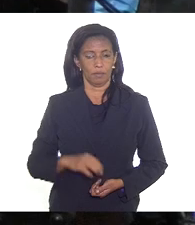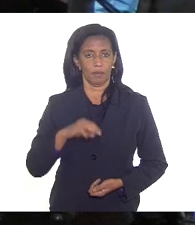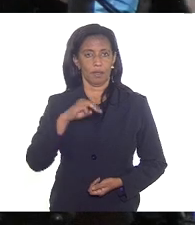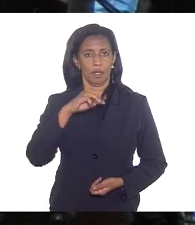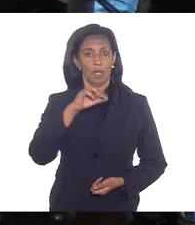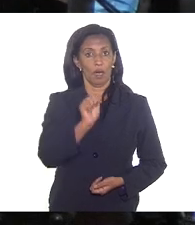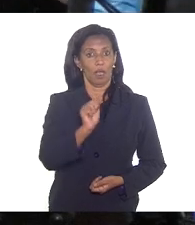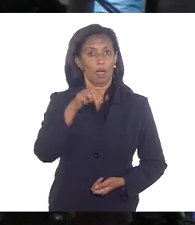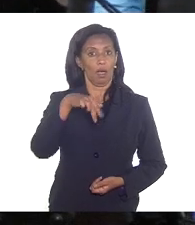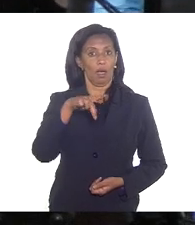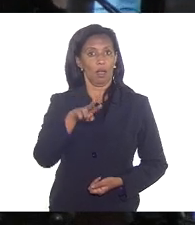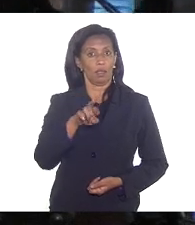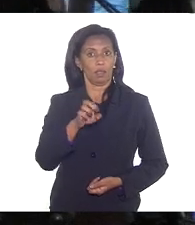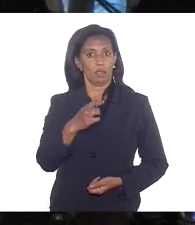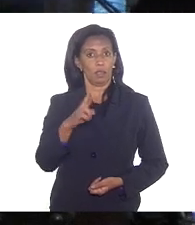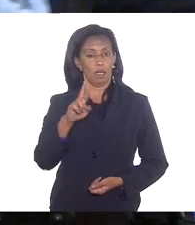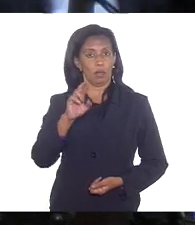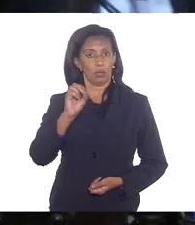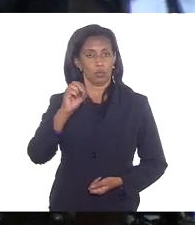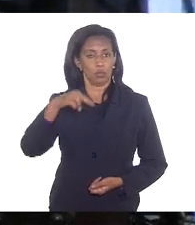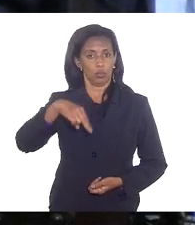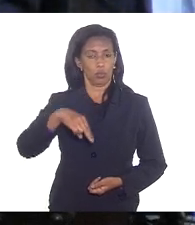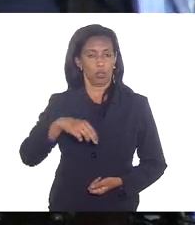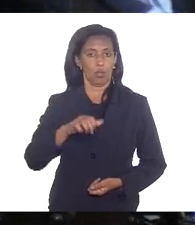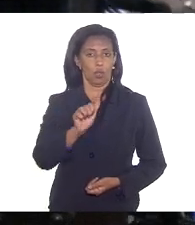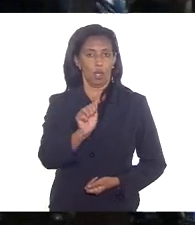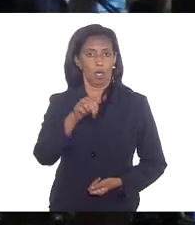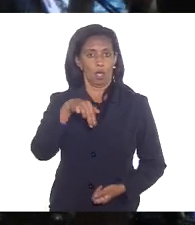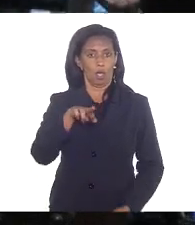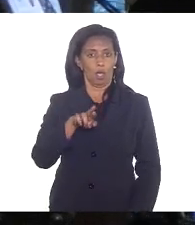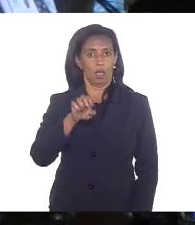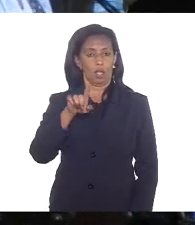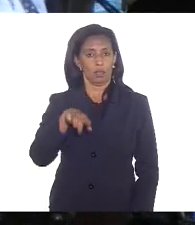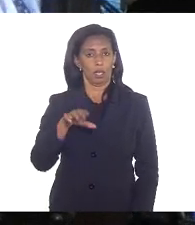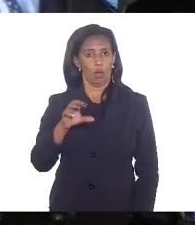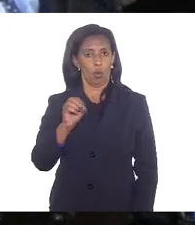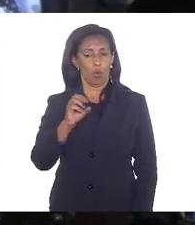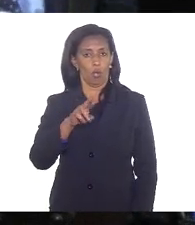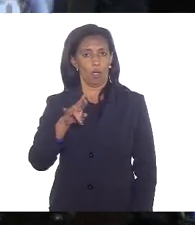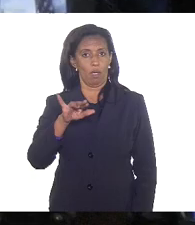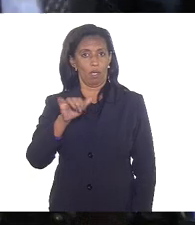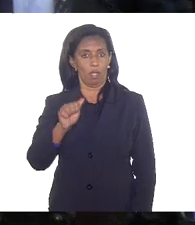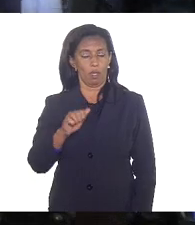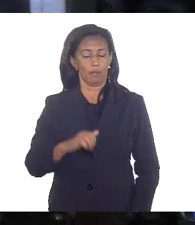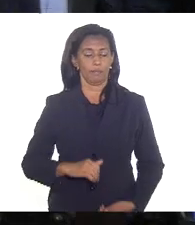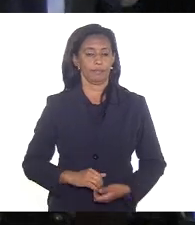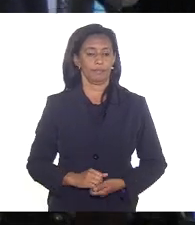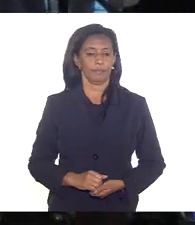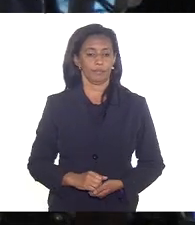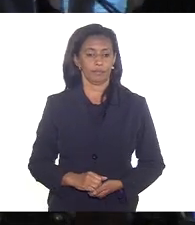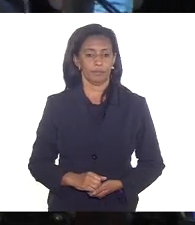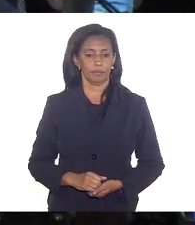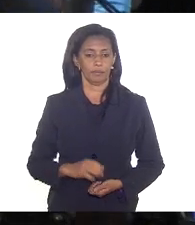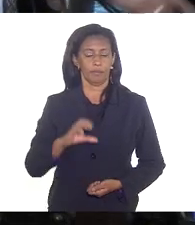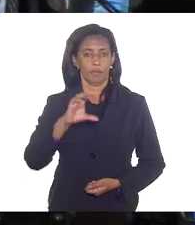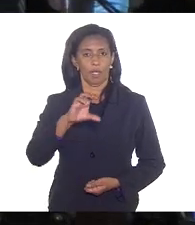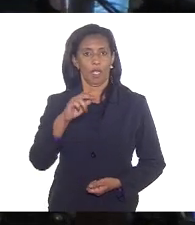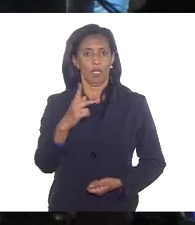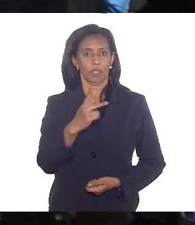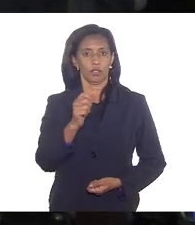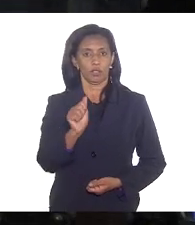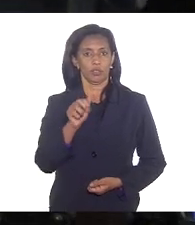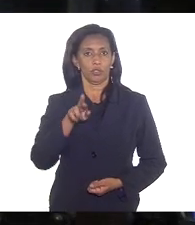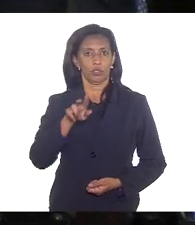Moraes Deputado Anderson Moraes Deputado André Corrêa o André Correia Deputado Charles